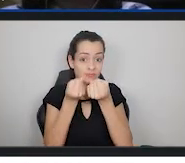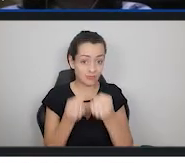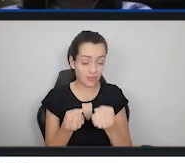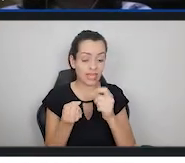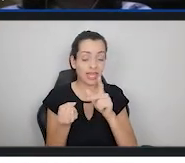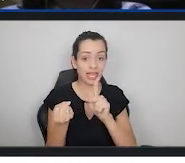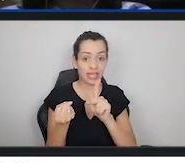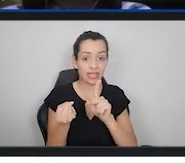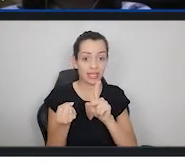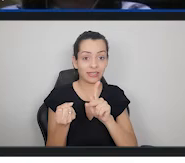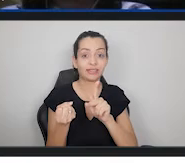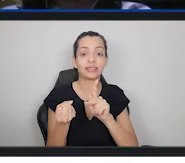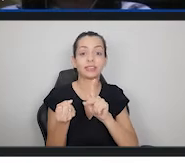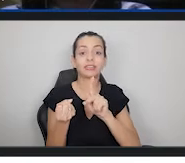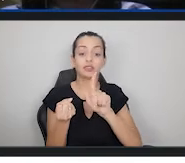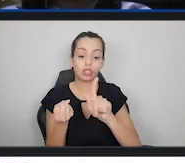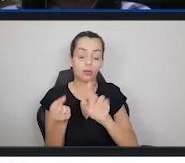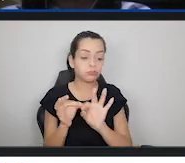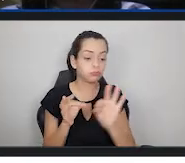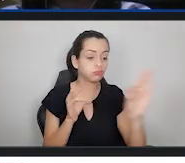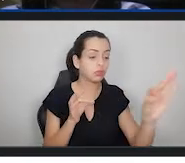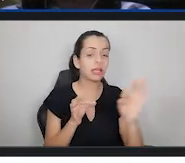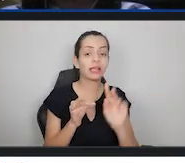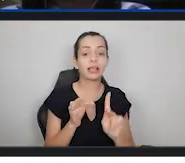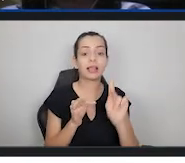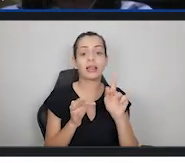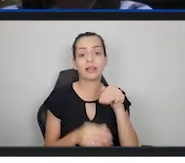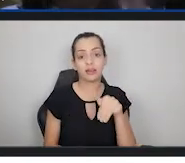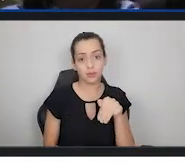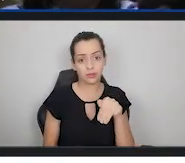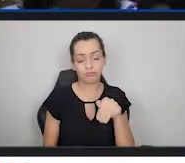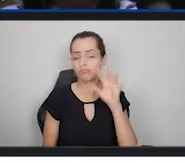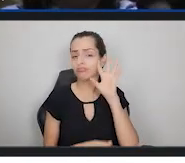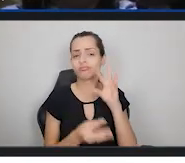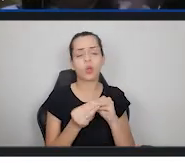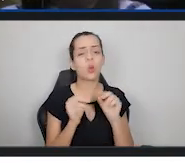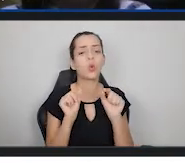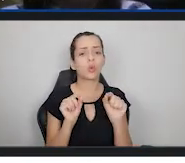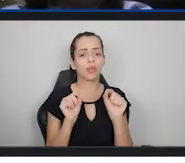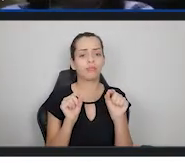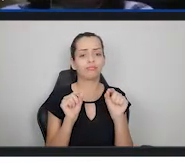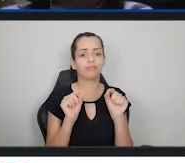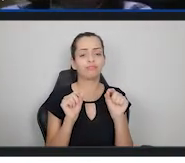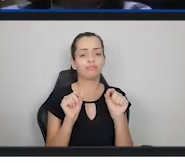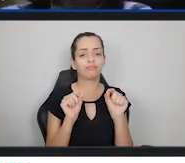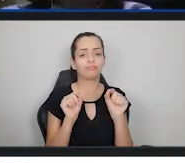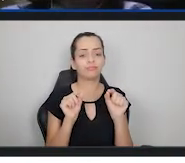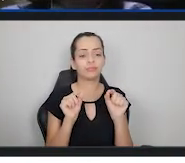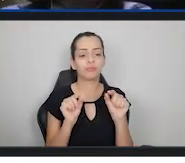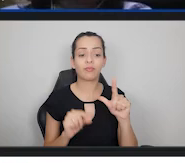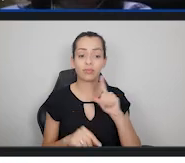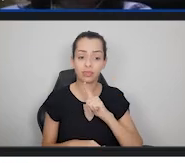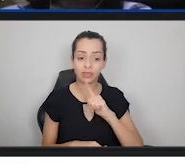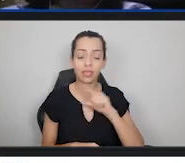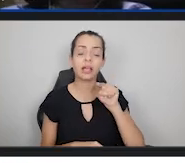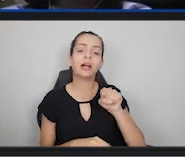contrapartida, olha o peso desse condutor, 972 quilos por quilômetro, enquanto do